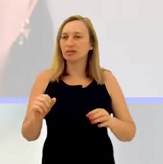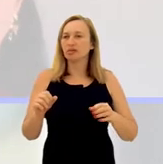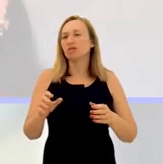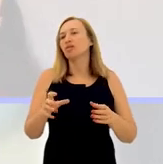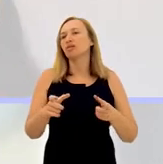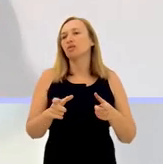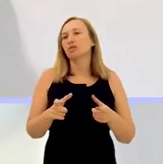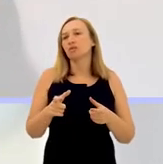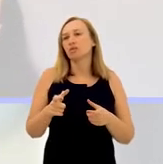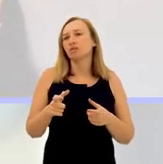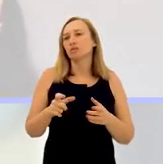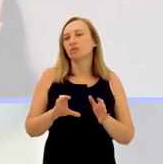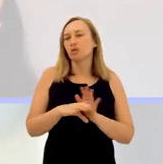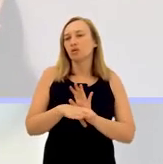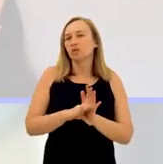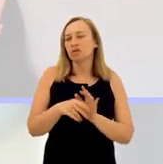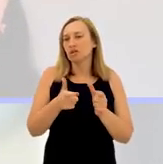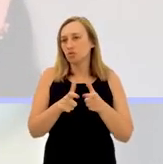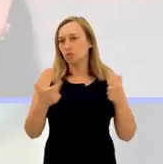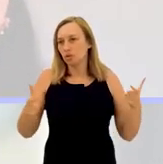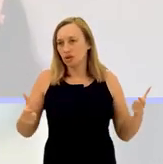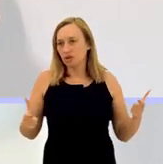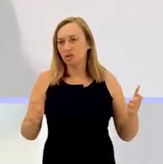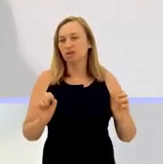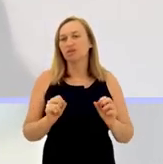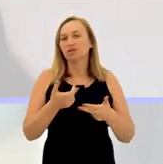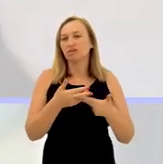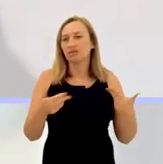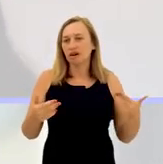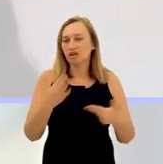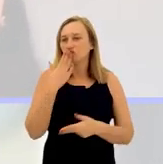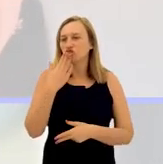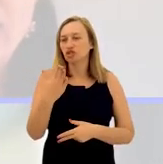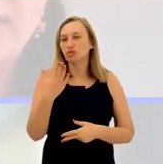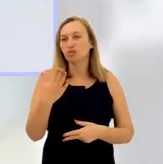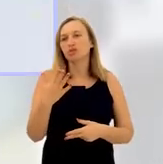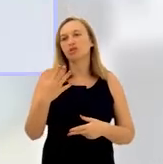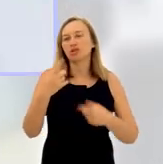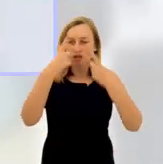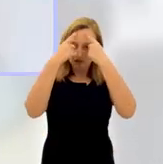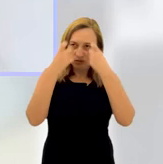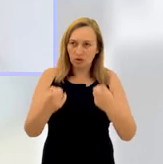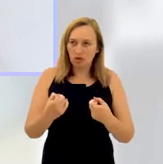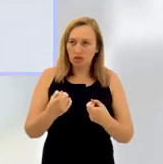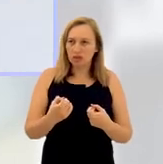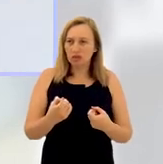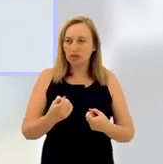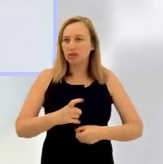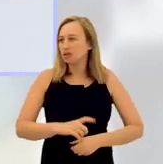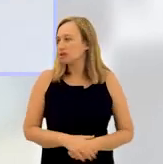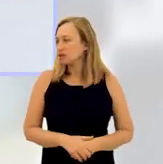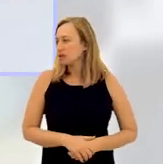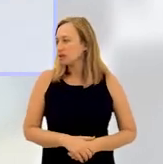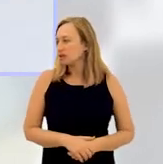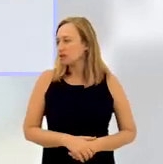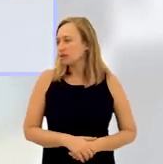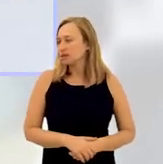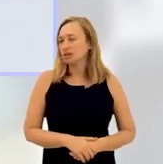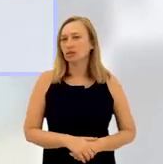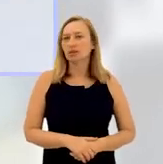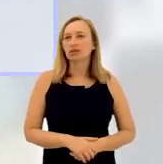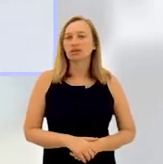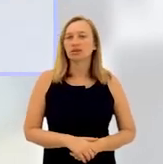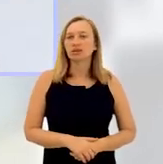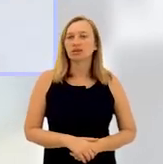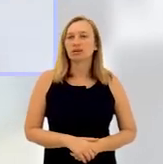com conceito amplo, né? Então, assim, há hipóteses de violência da Lei Maria da Penha que não correspondem a infrações